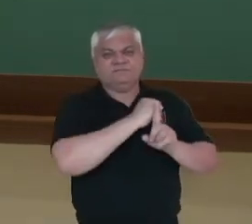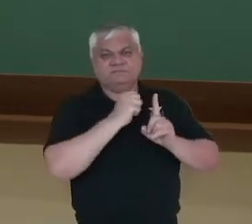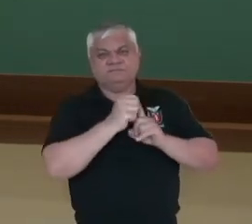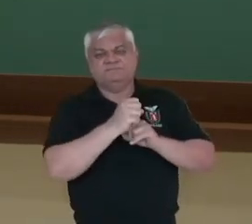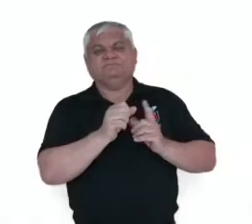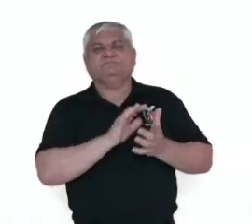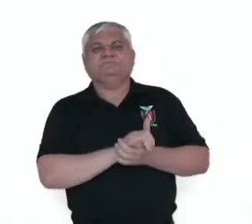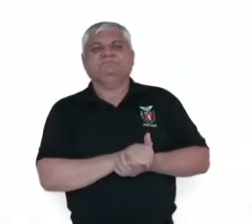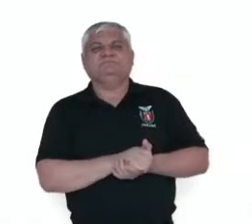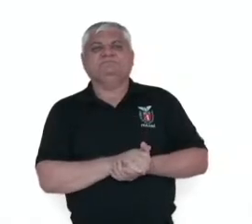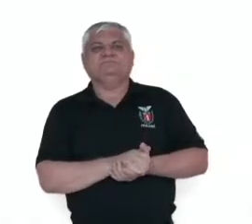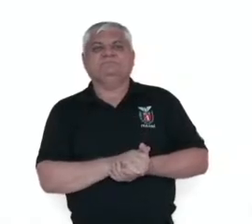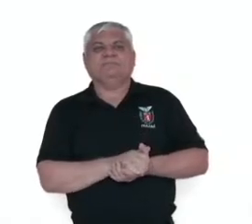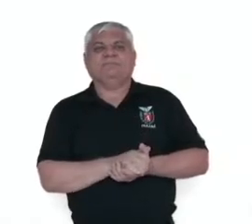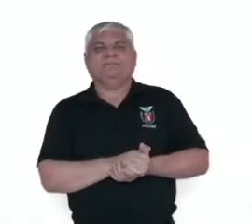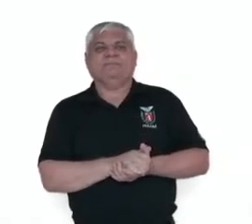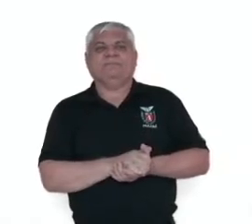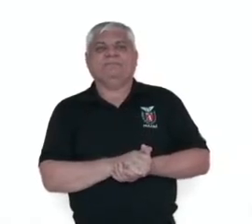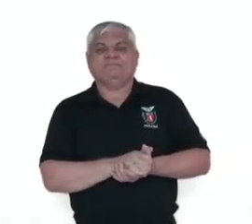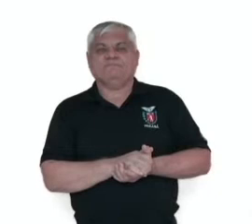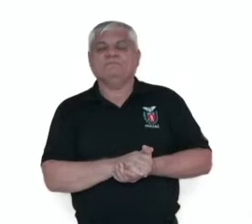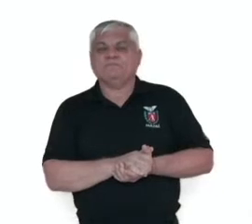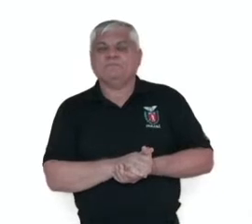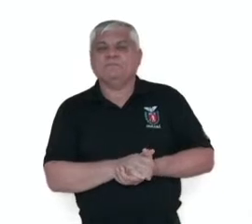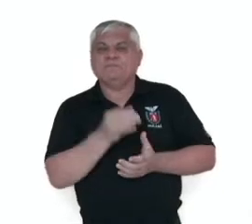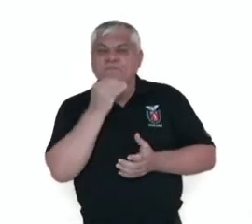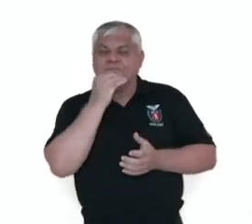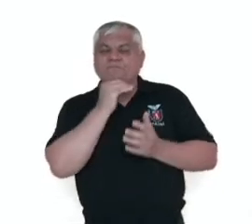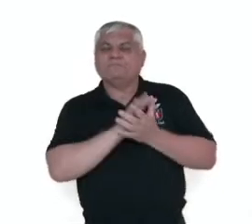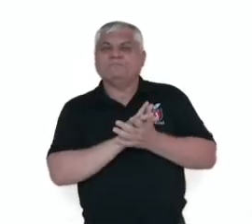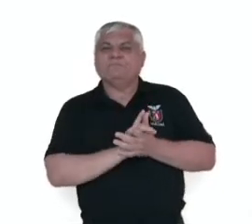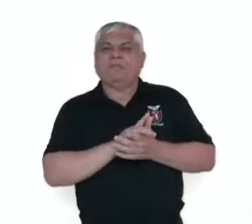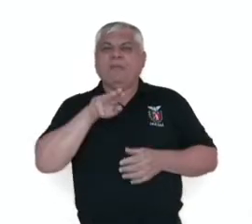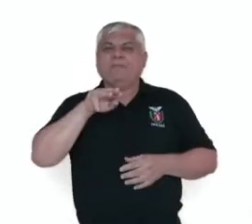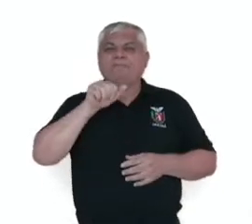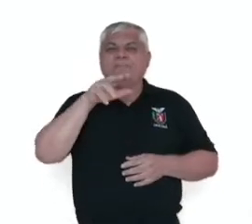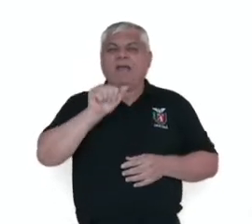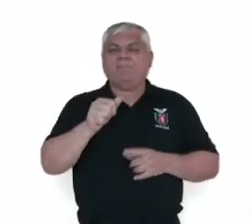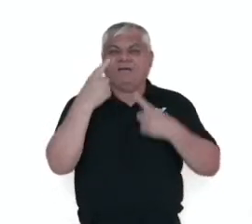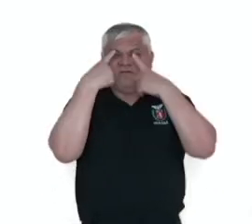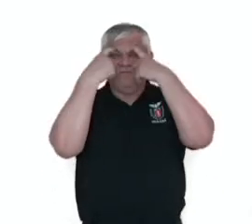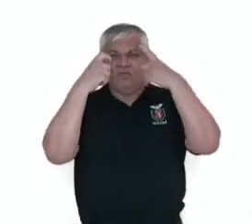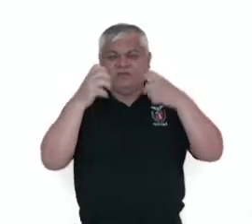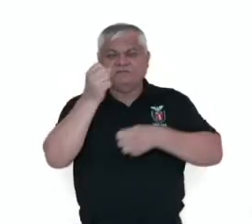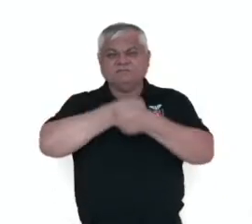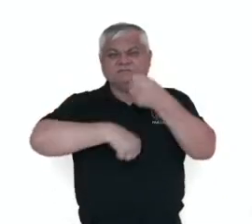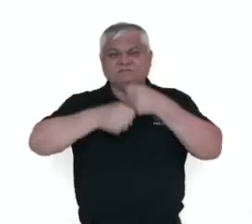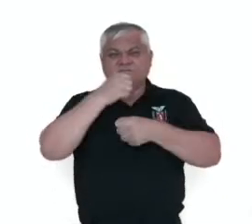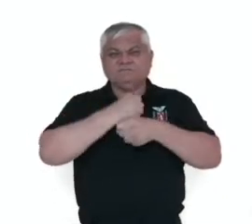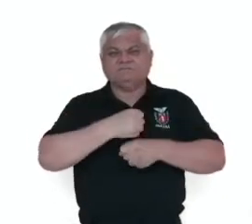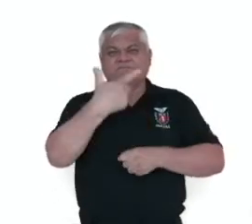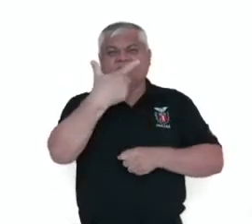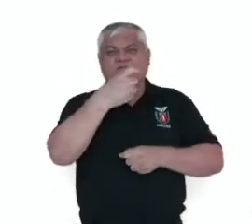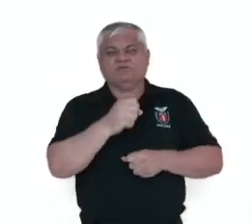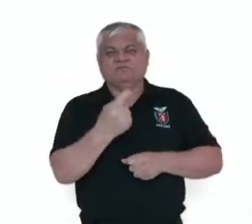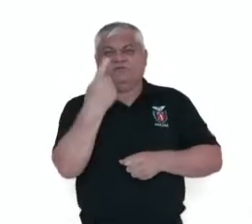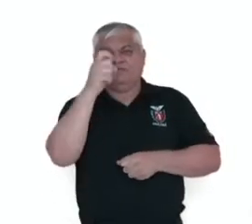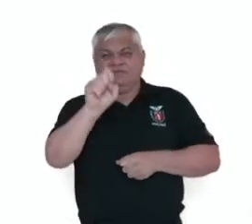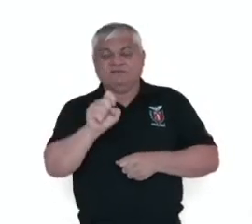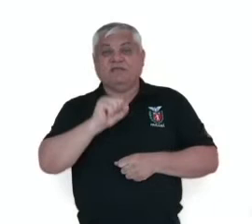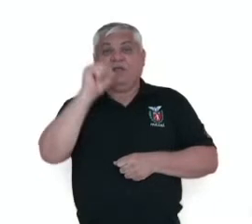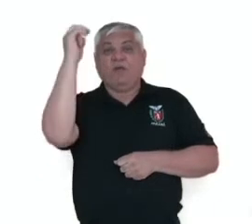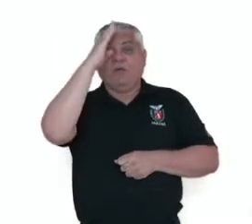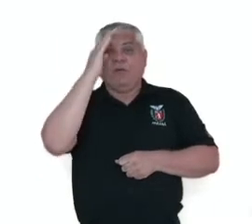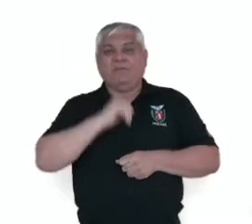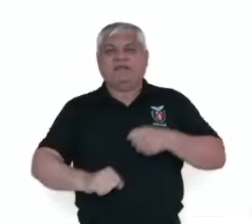Na contextualização, o Mapa da Violência de 2015 colocou o nosso país, o Brasil, infelizmente